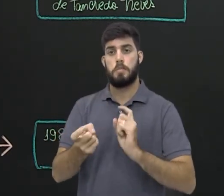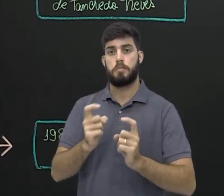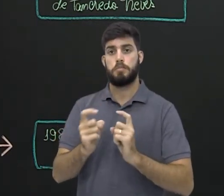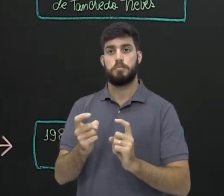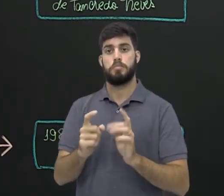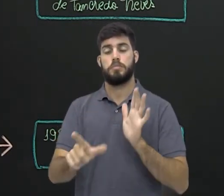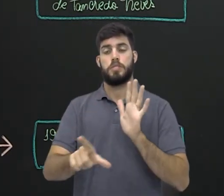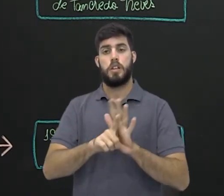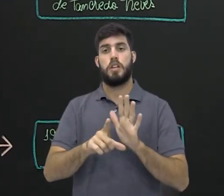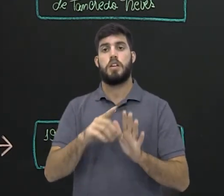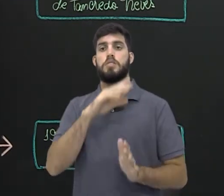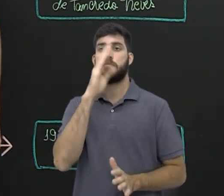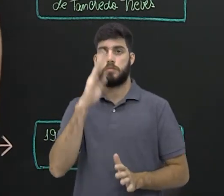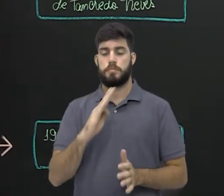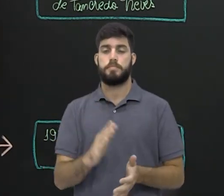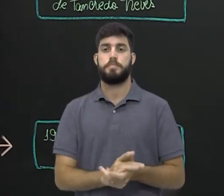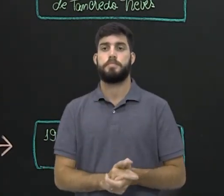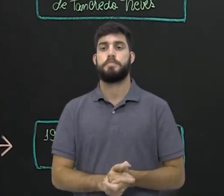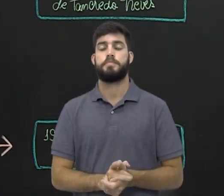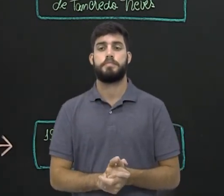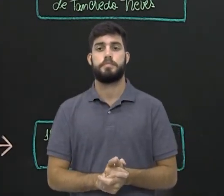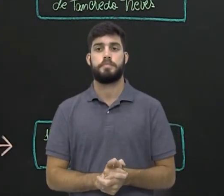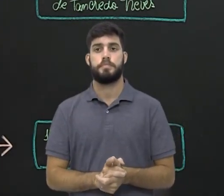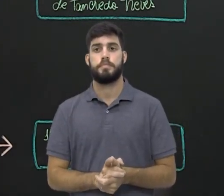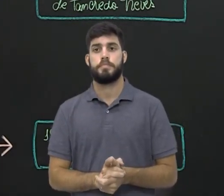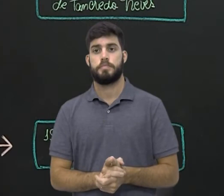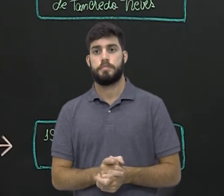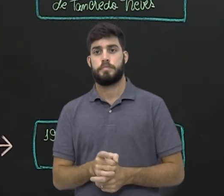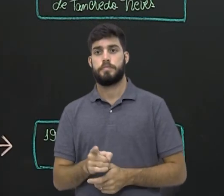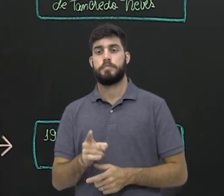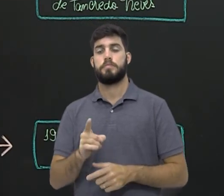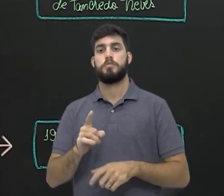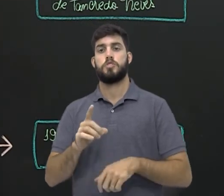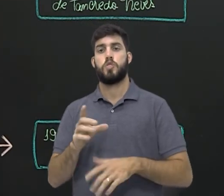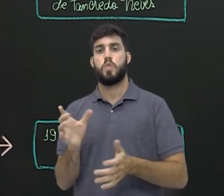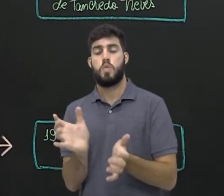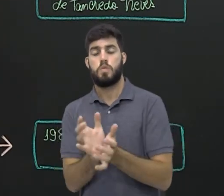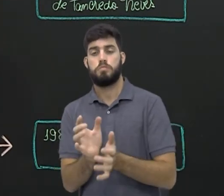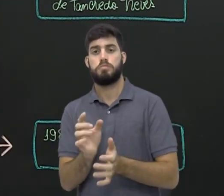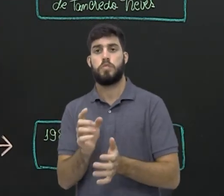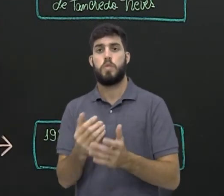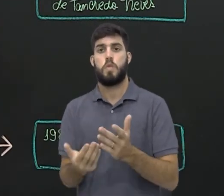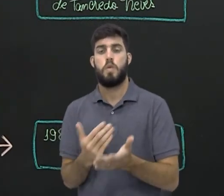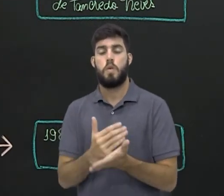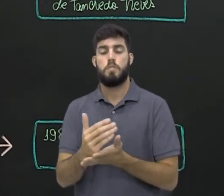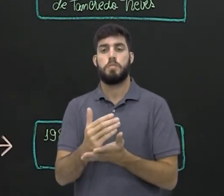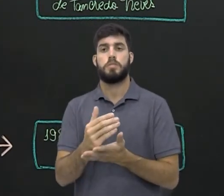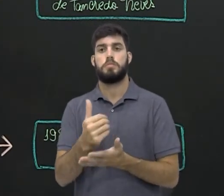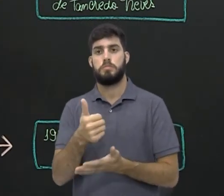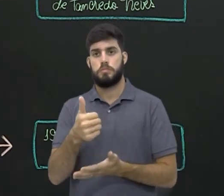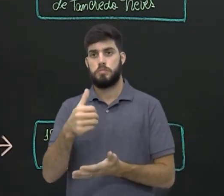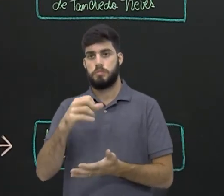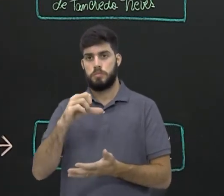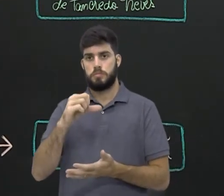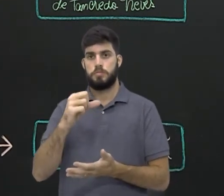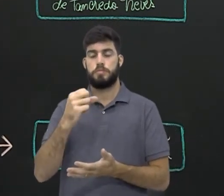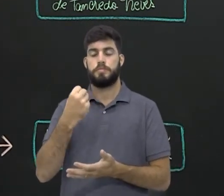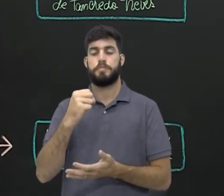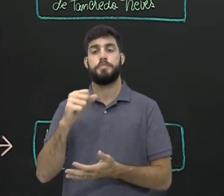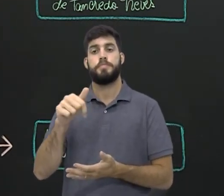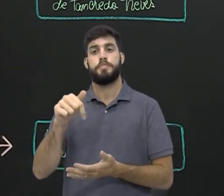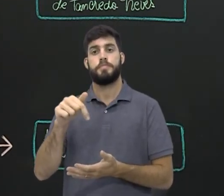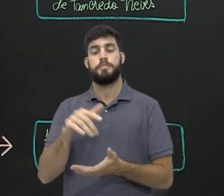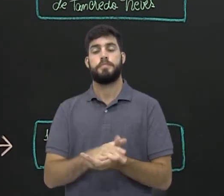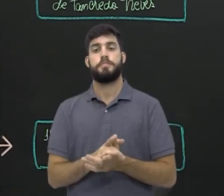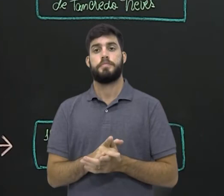leis democráticas. A Assembleia acaba instalada no ano de 1987 e o Congresso Nacional, a partir de